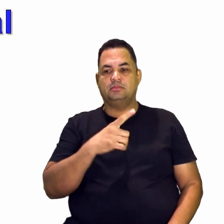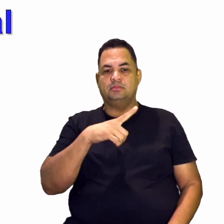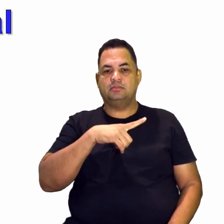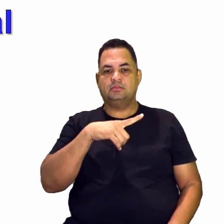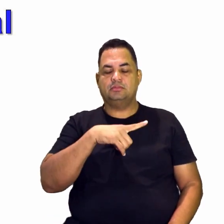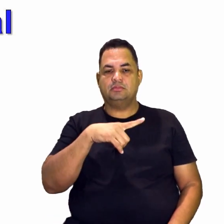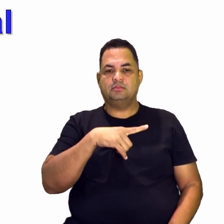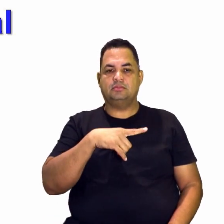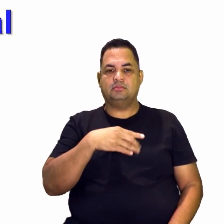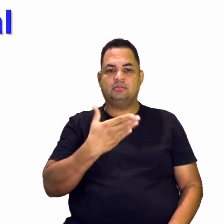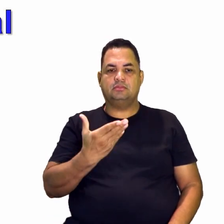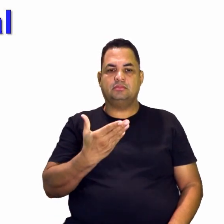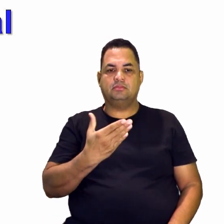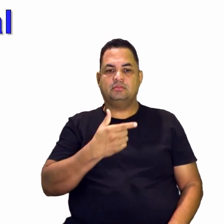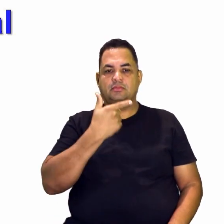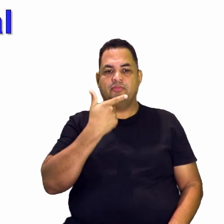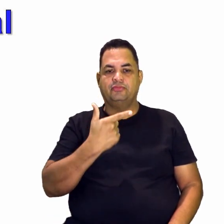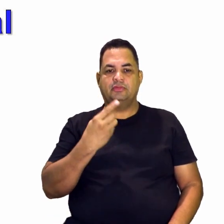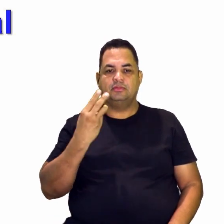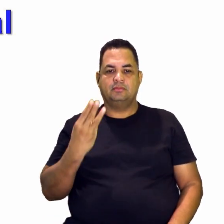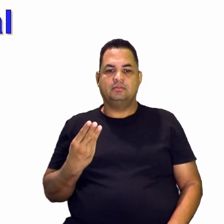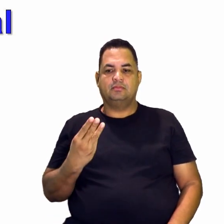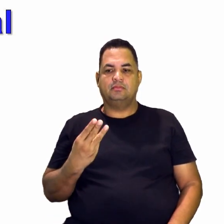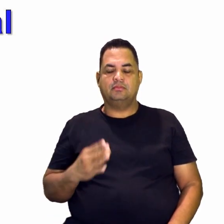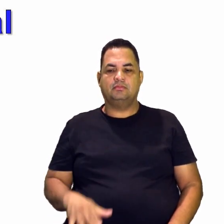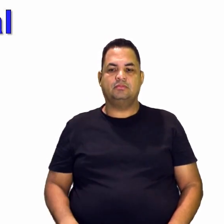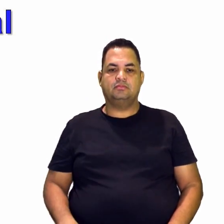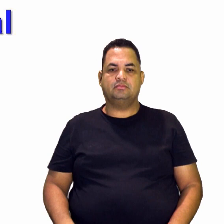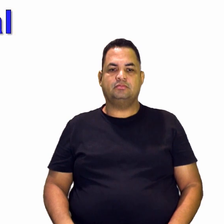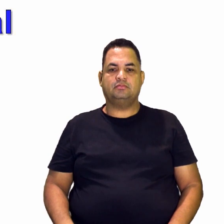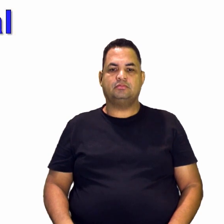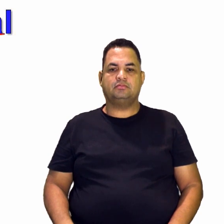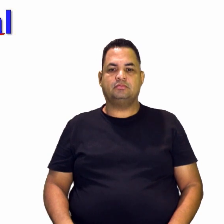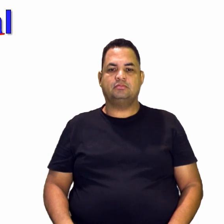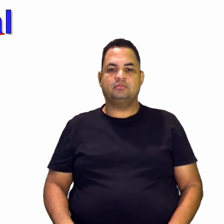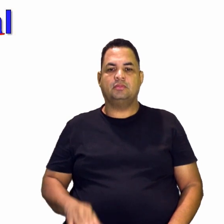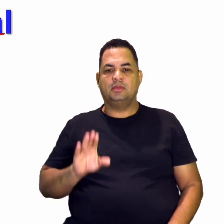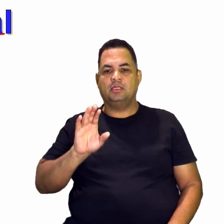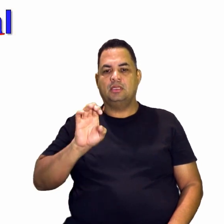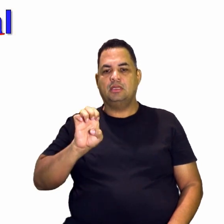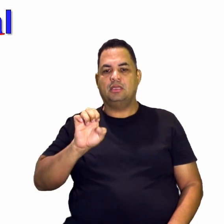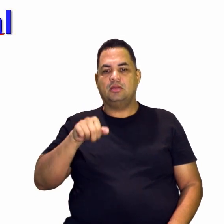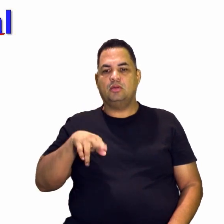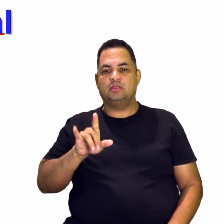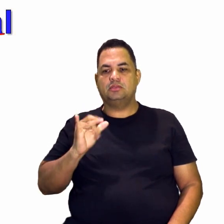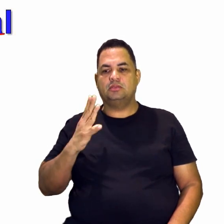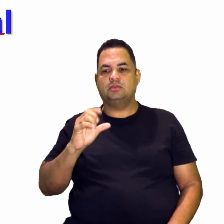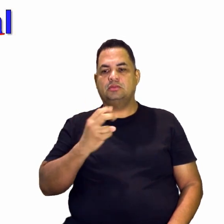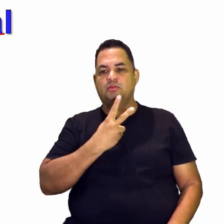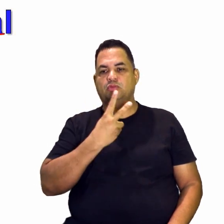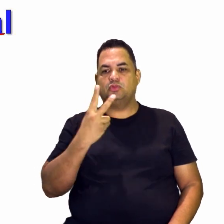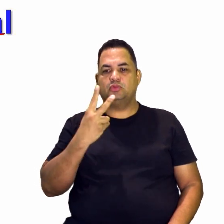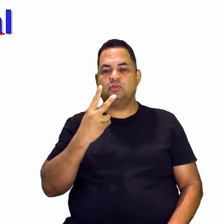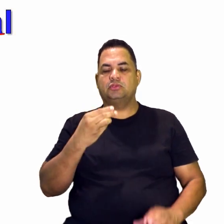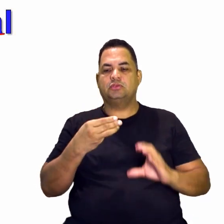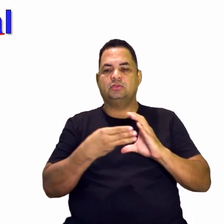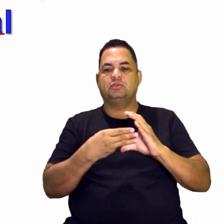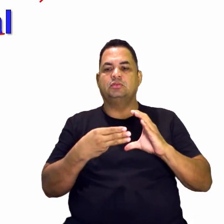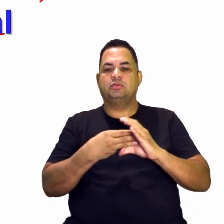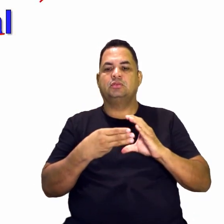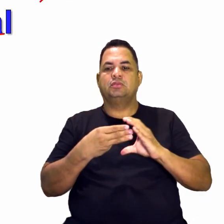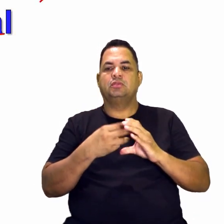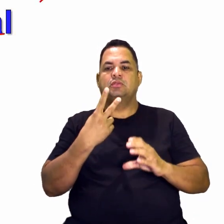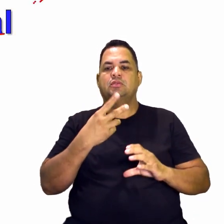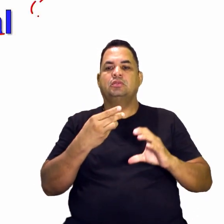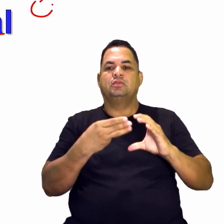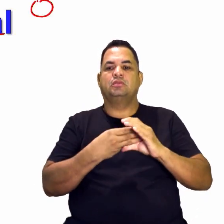vai ter 23. E aqui é equacional porque você de duas células, né?